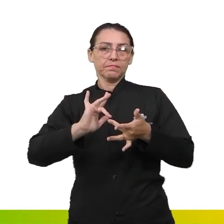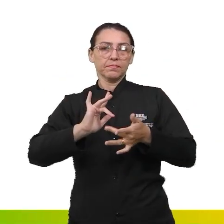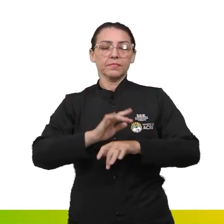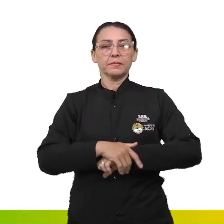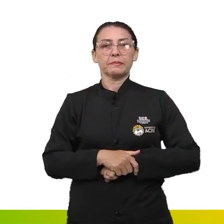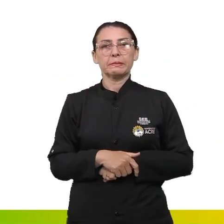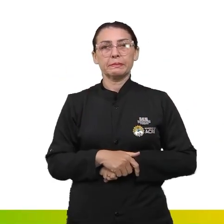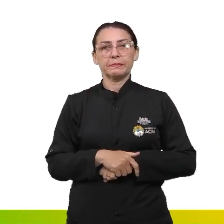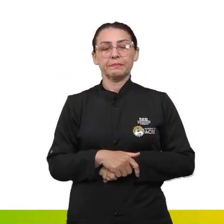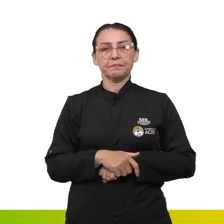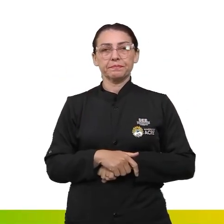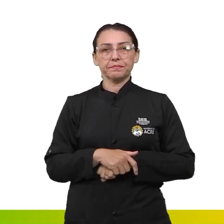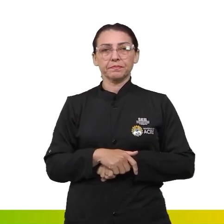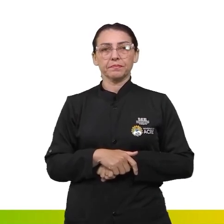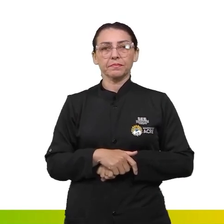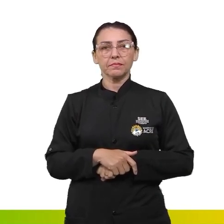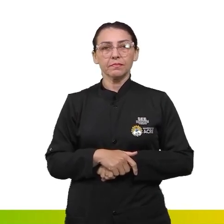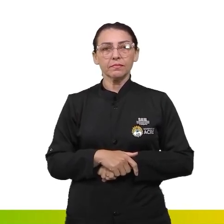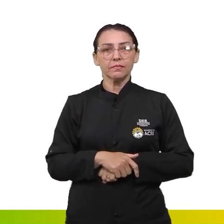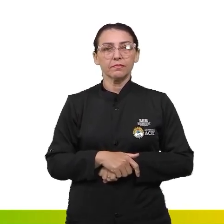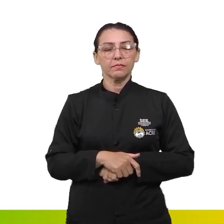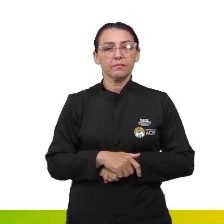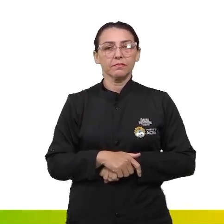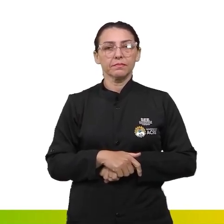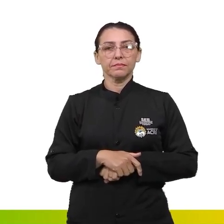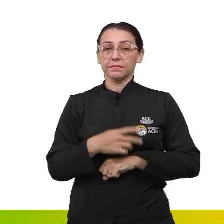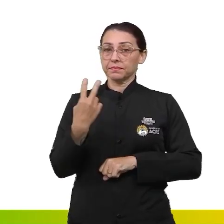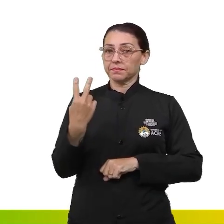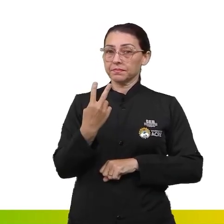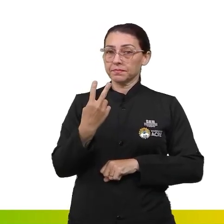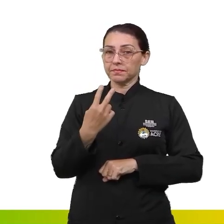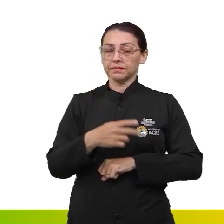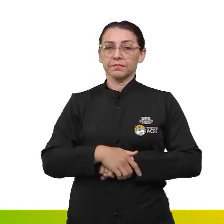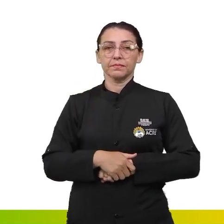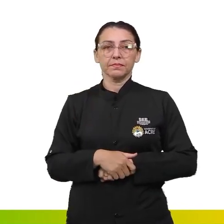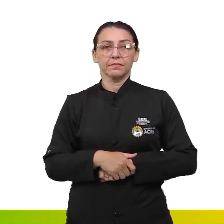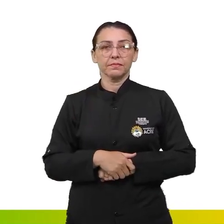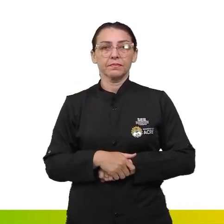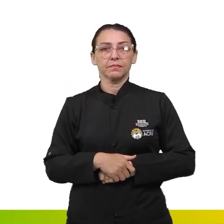mitologia clássica. Vamos para a questão 2?